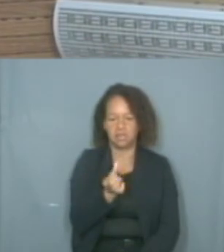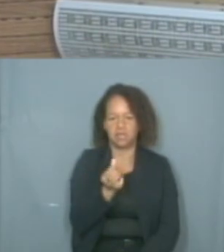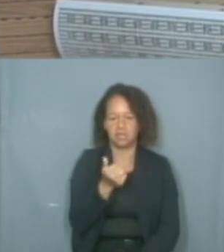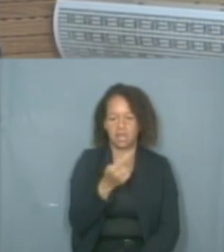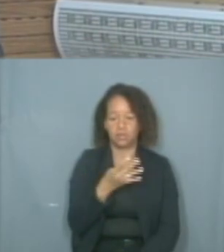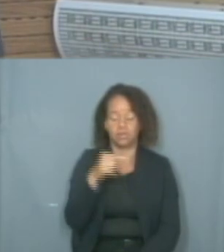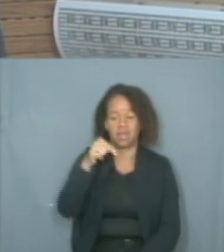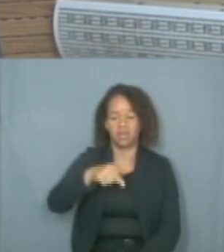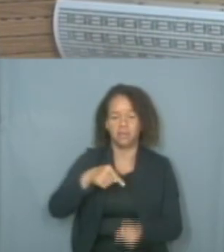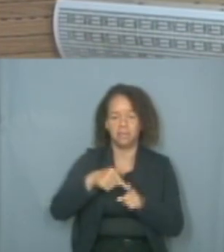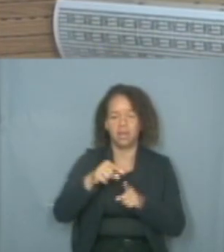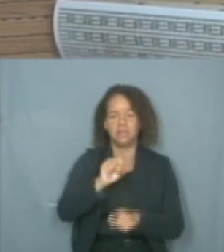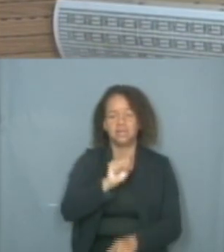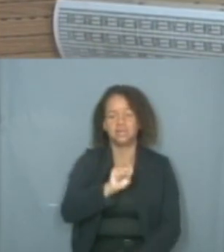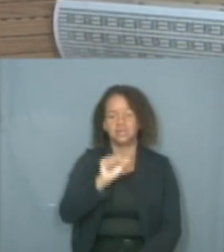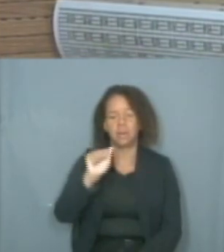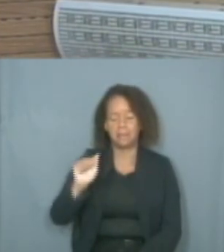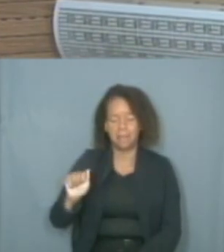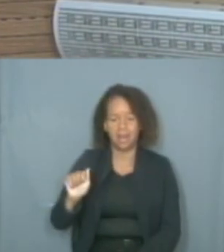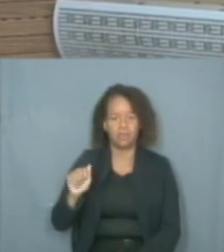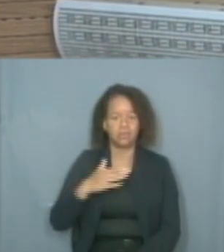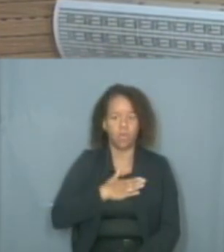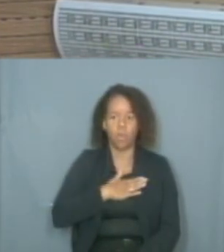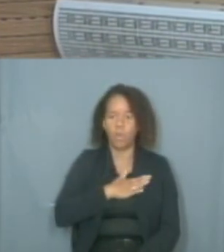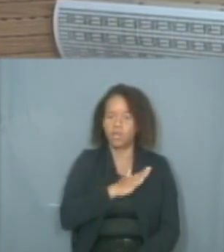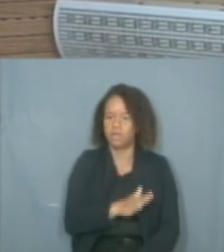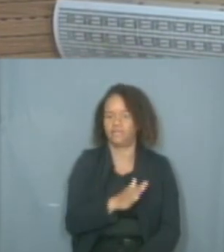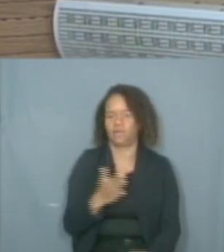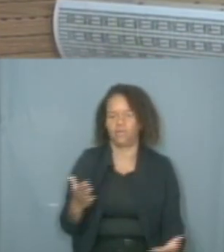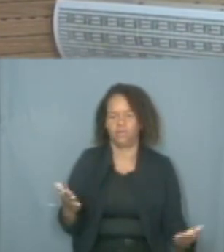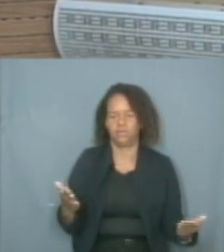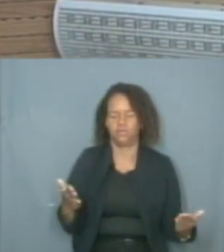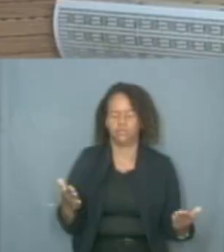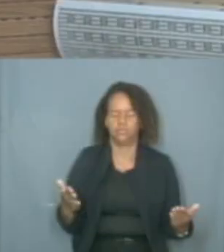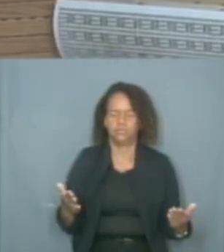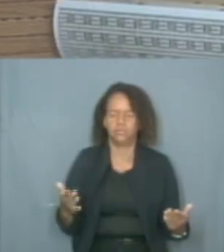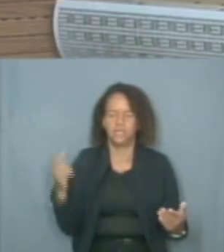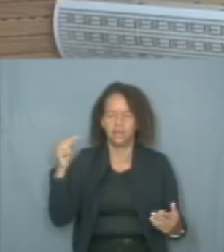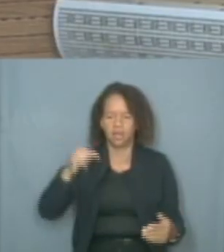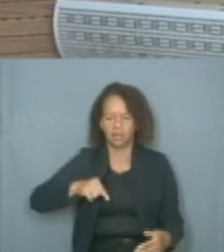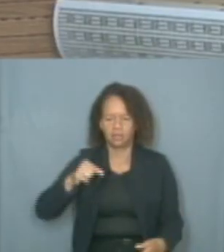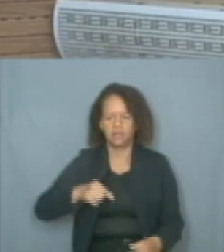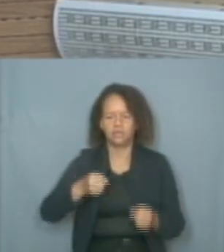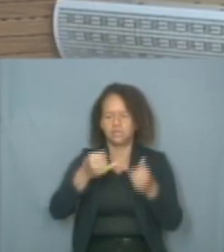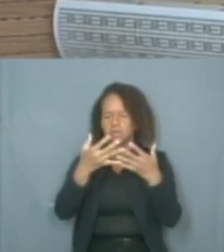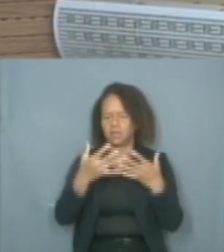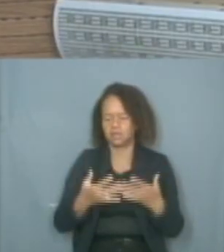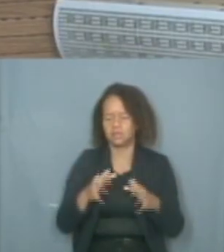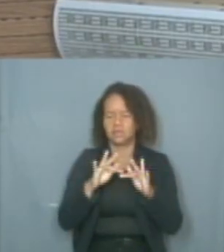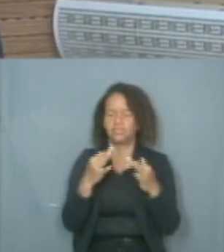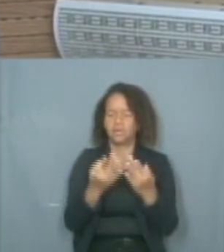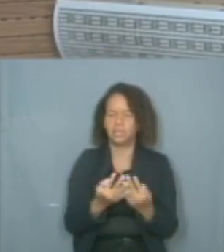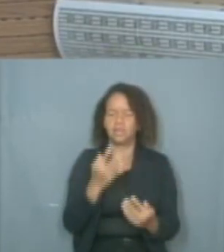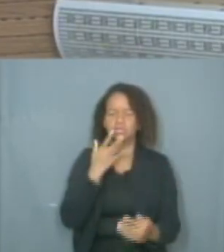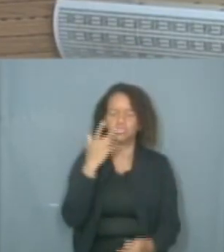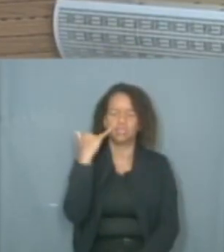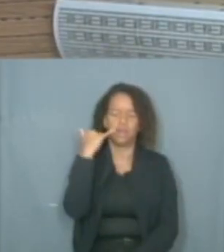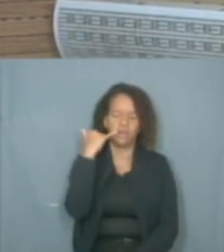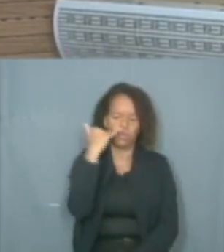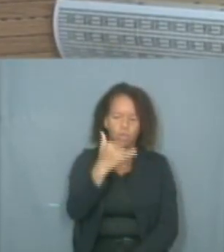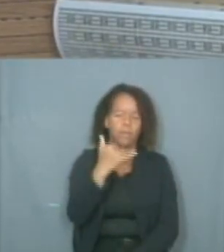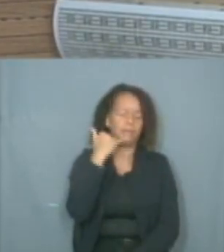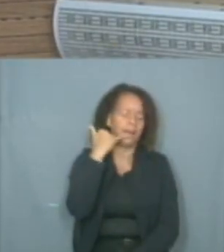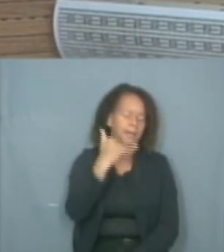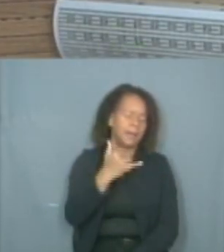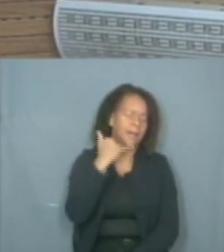aqui em Santo Amaro, que está em péssimas condições. E aqui eu trago o relato dessa família, que diz que já ligou para